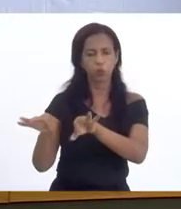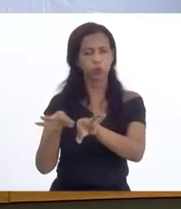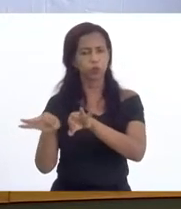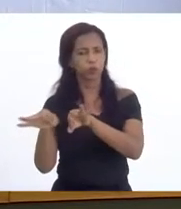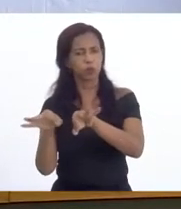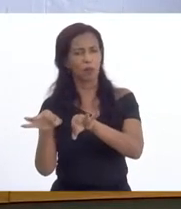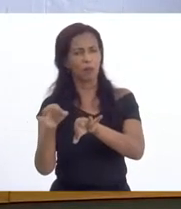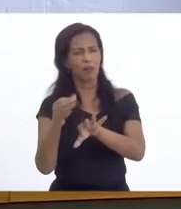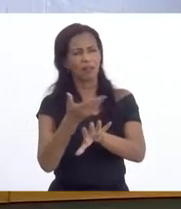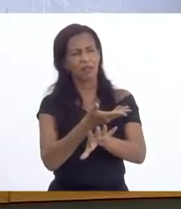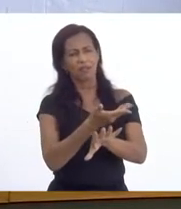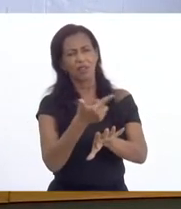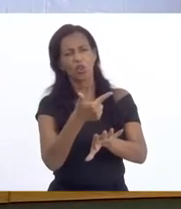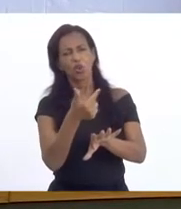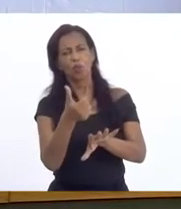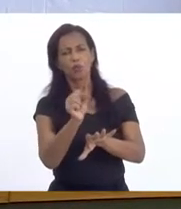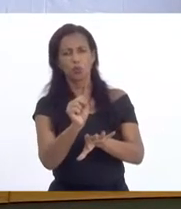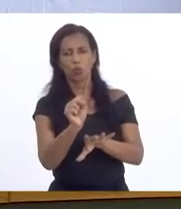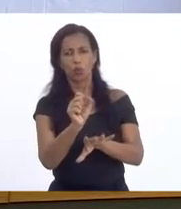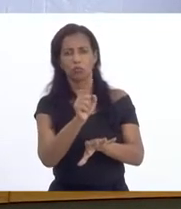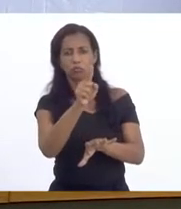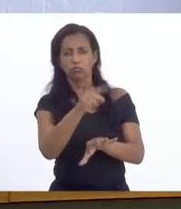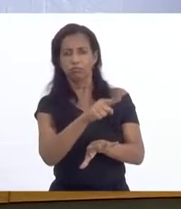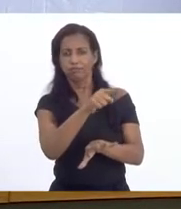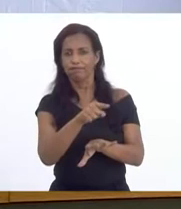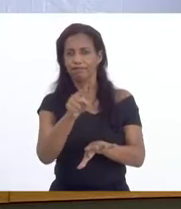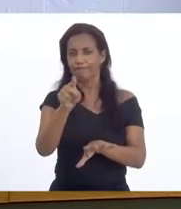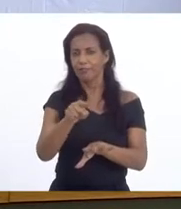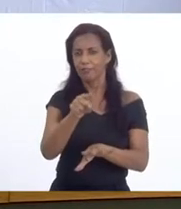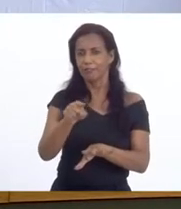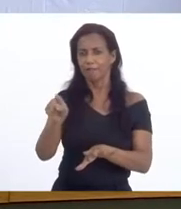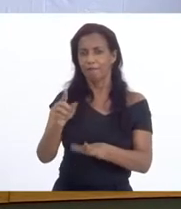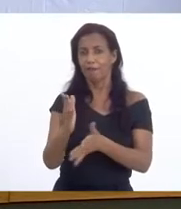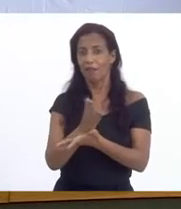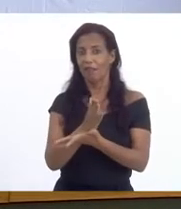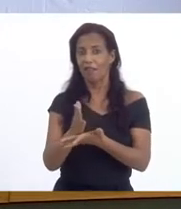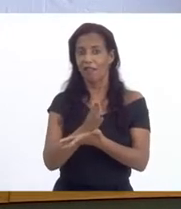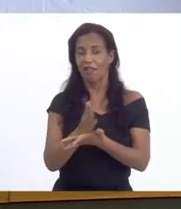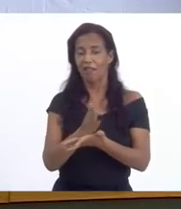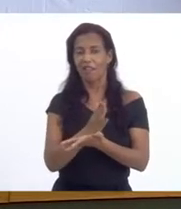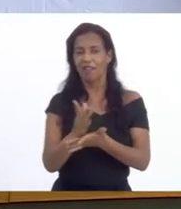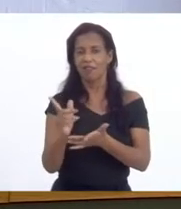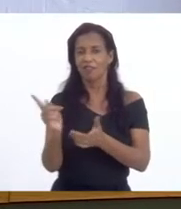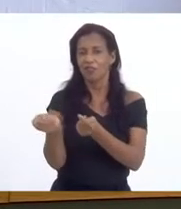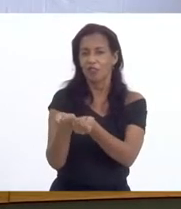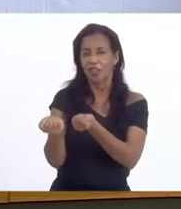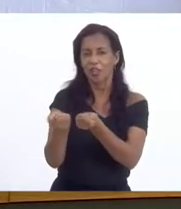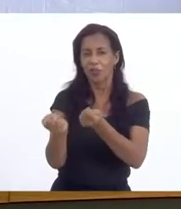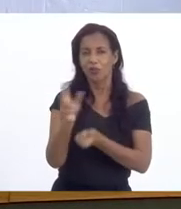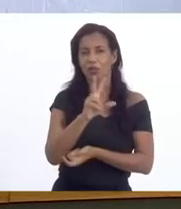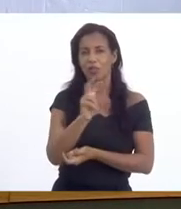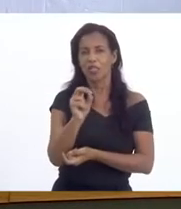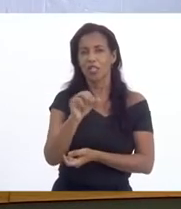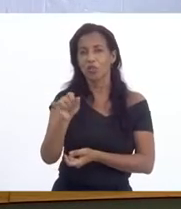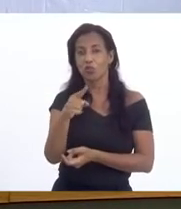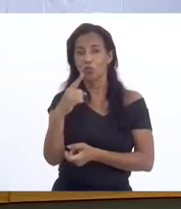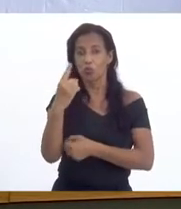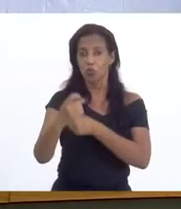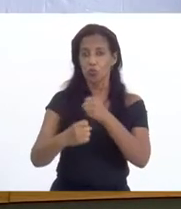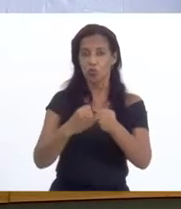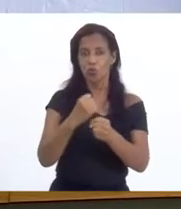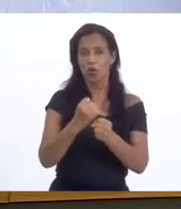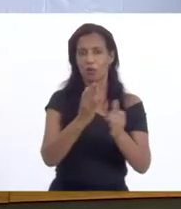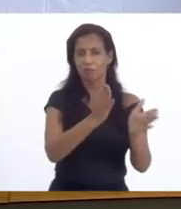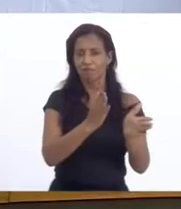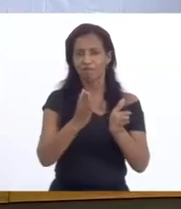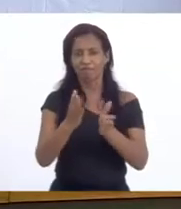desde 18, de cortar custos. Então, a gente vem economizando em torno de R$500 milhões por ano de um orçamento